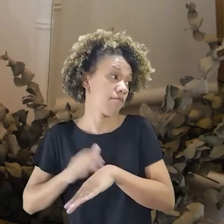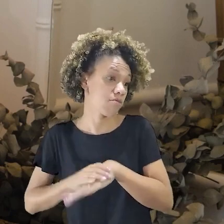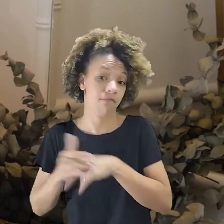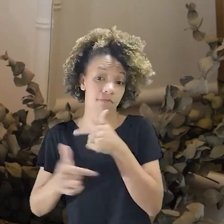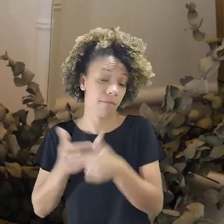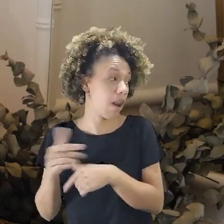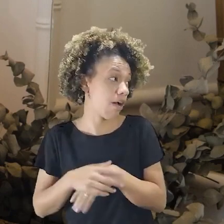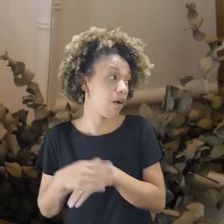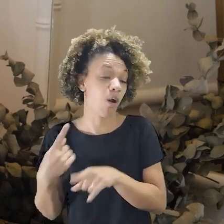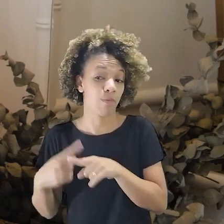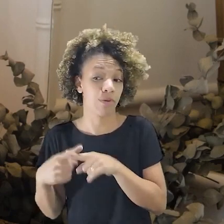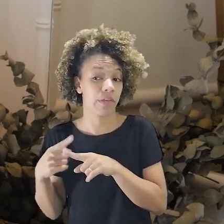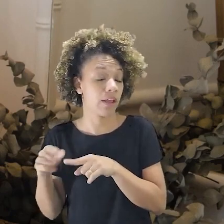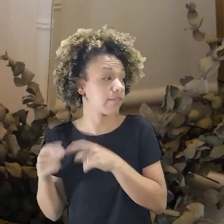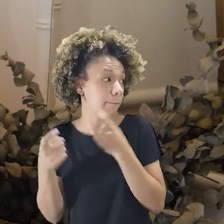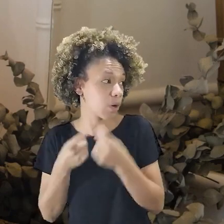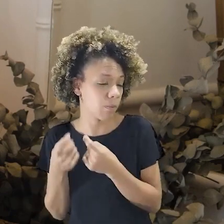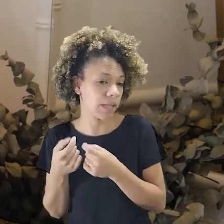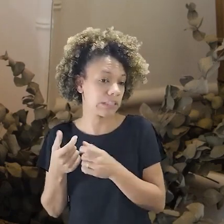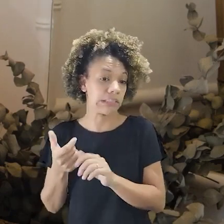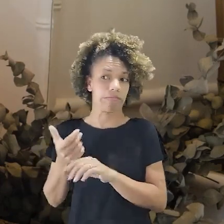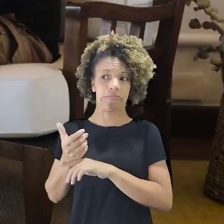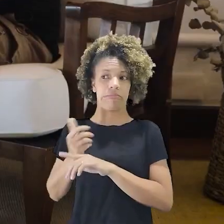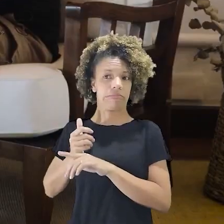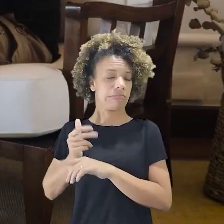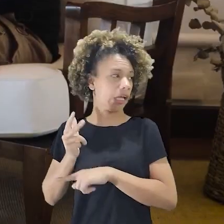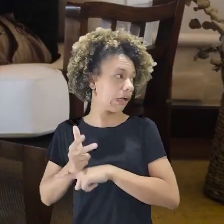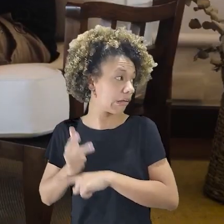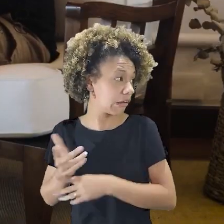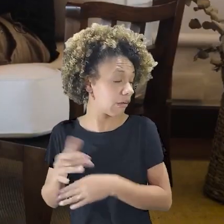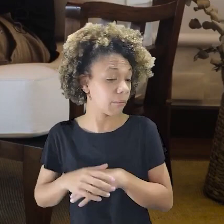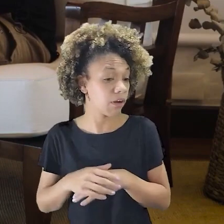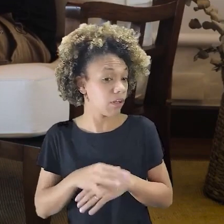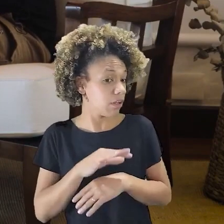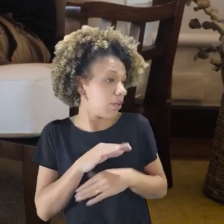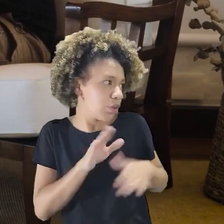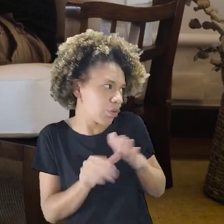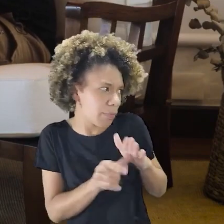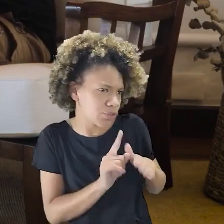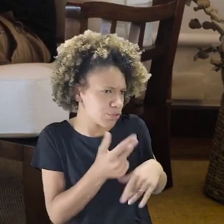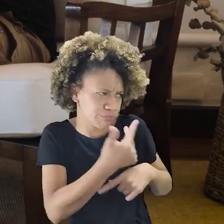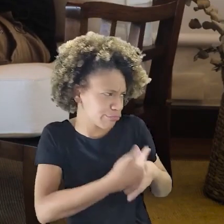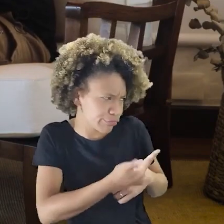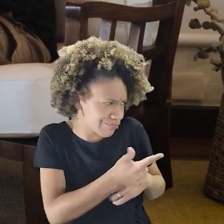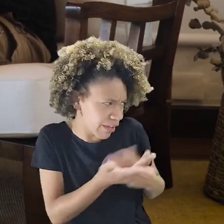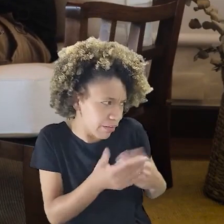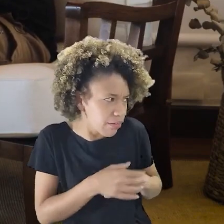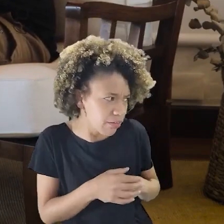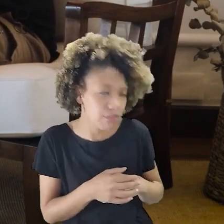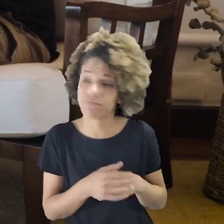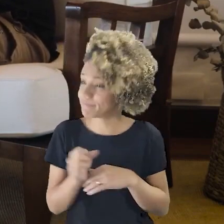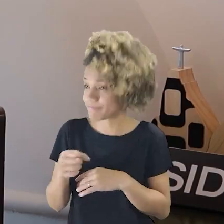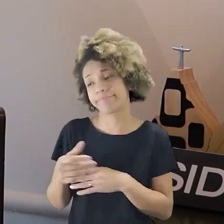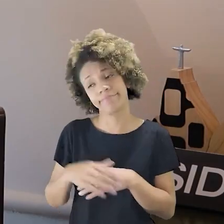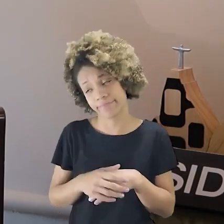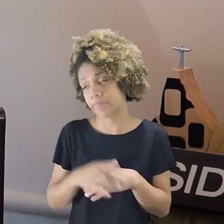agir. Porque o cara tá mais preocupado, às vezes, em não sair. Exatamente. E, essa é a questão. E o bandido não tá com a câmera. É tipo...